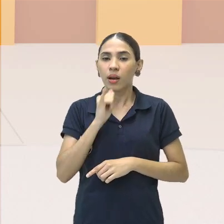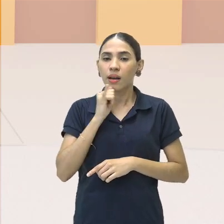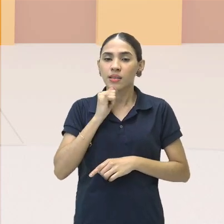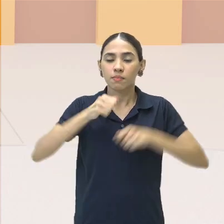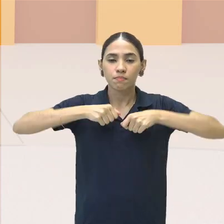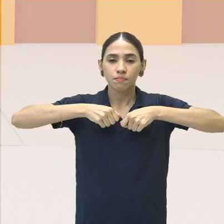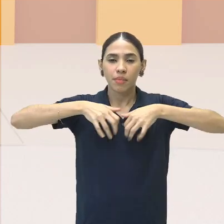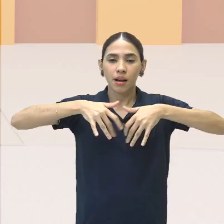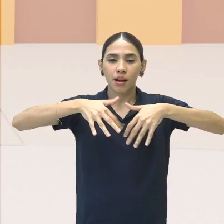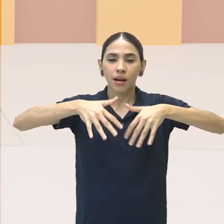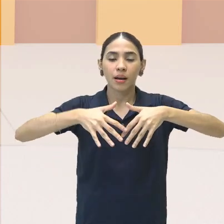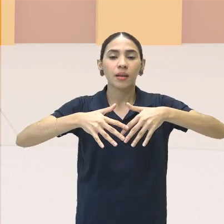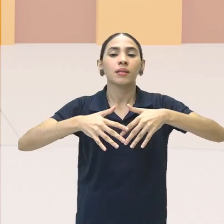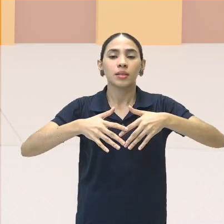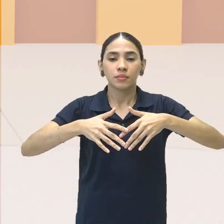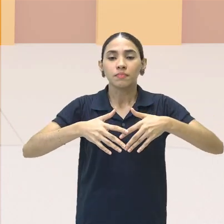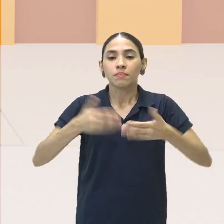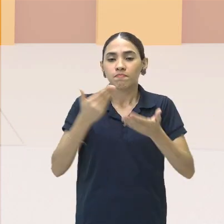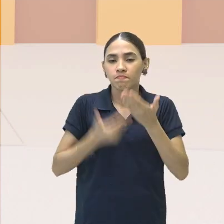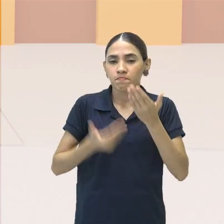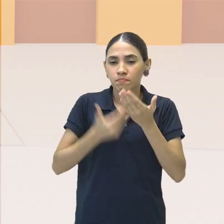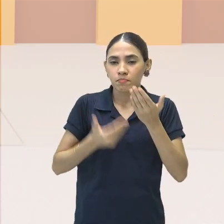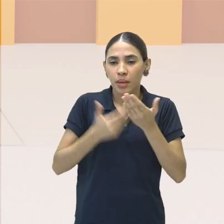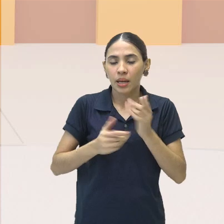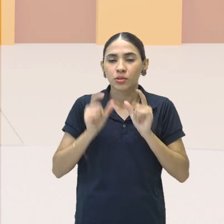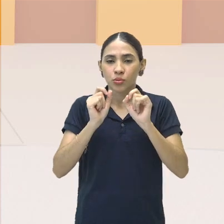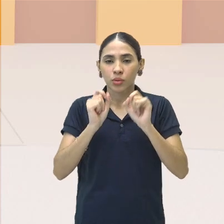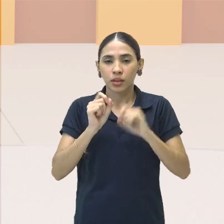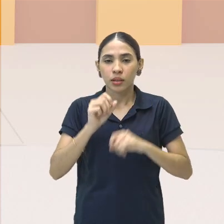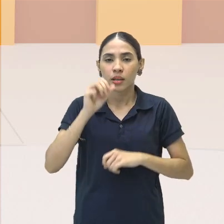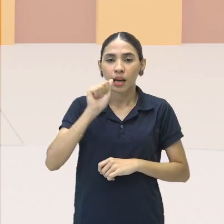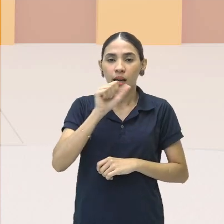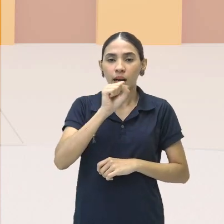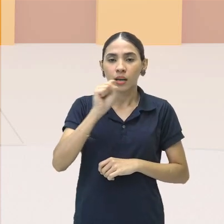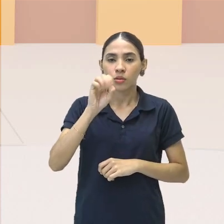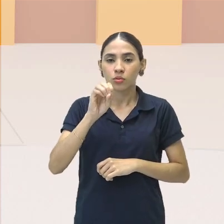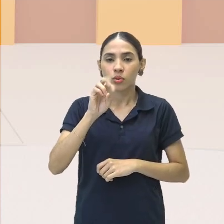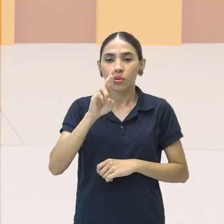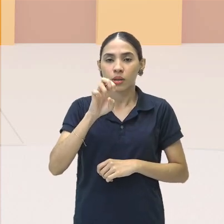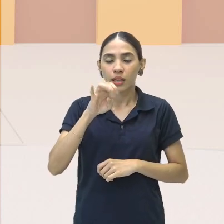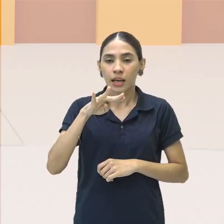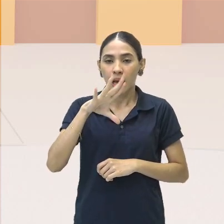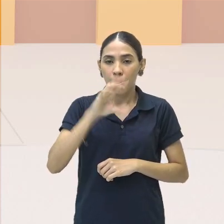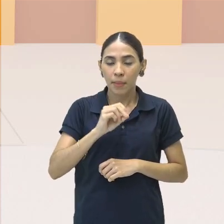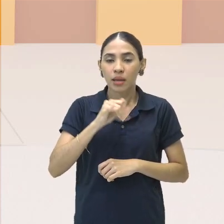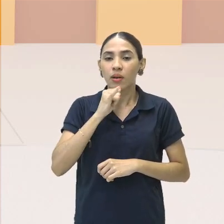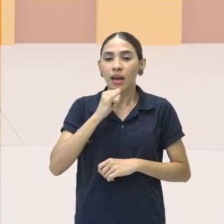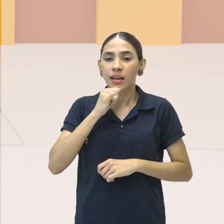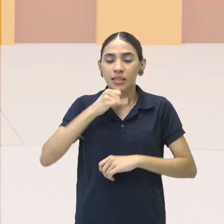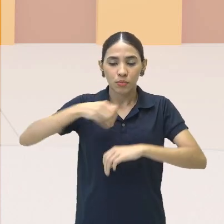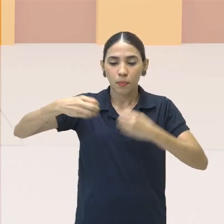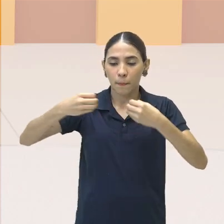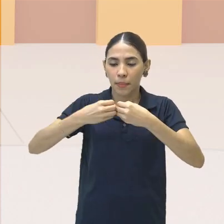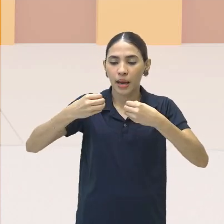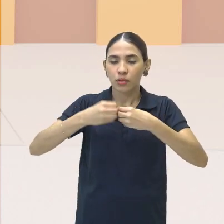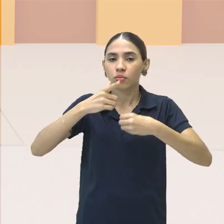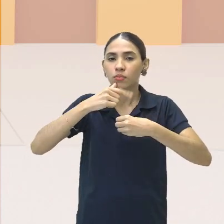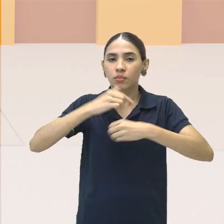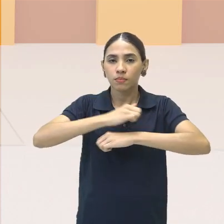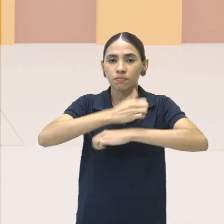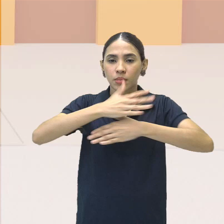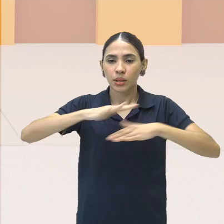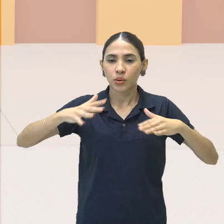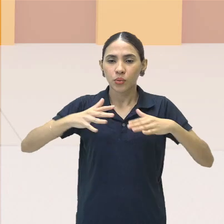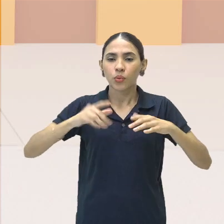Ou seja, né, lembrando que assoreamento é justamente o aumento de sedimentos no leito dos rios. Traduzindo, o